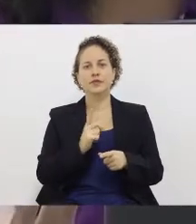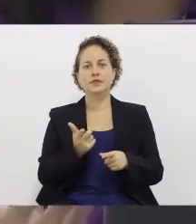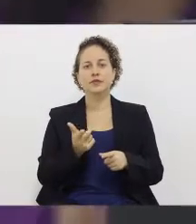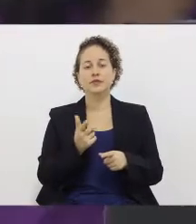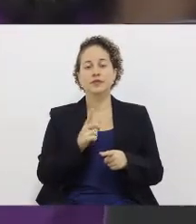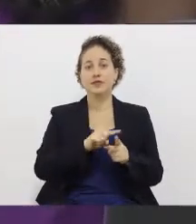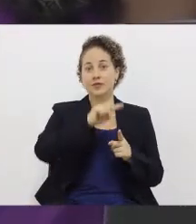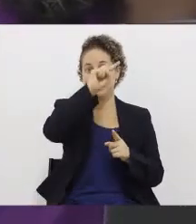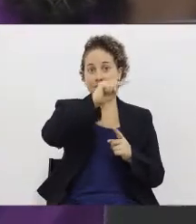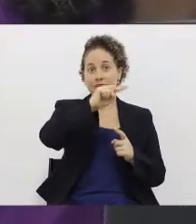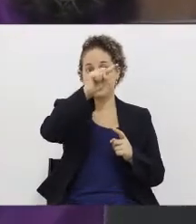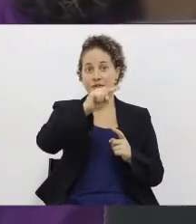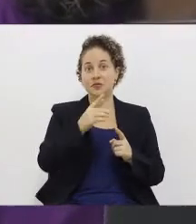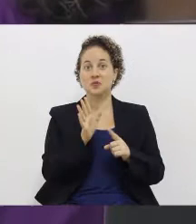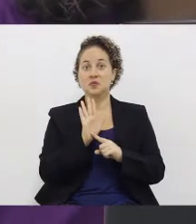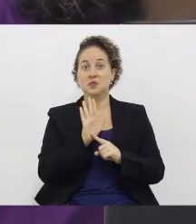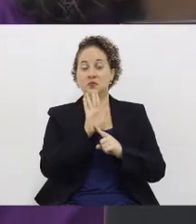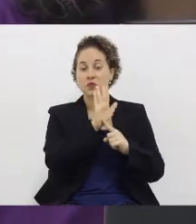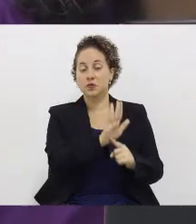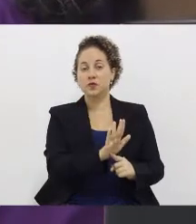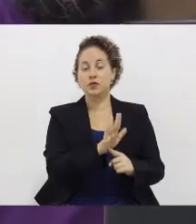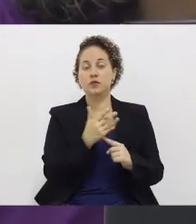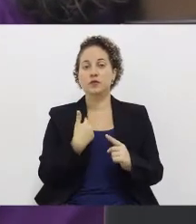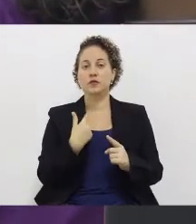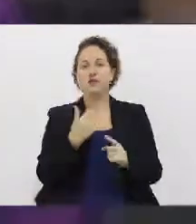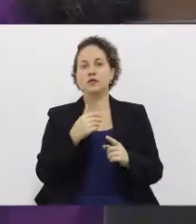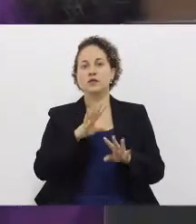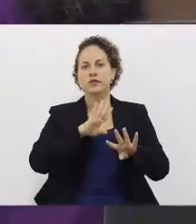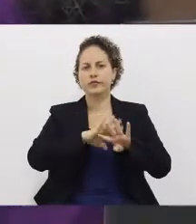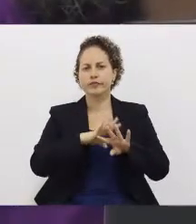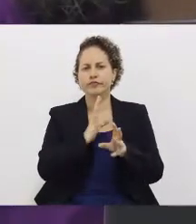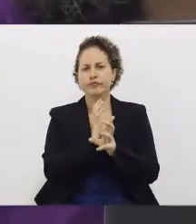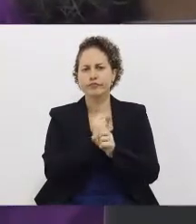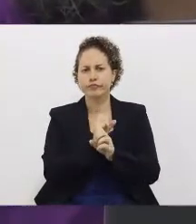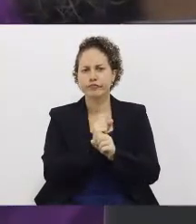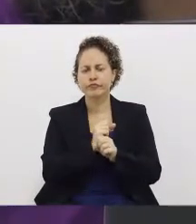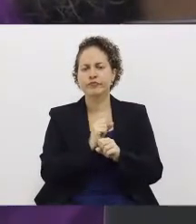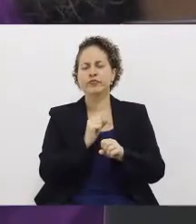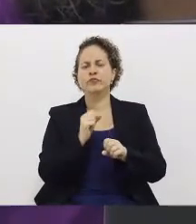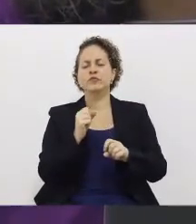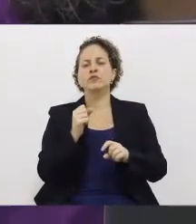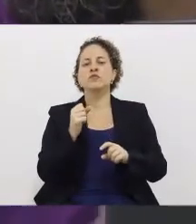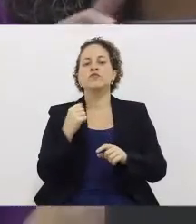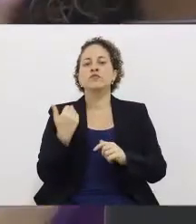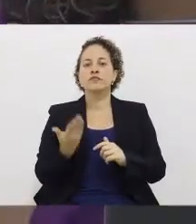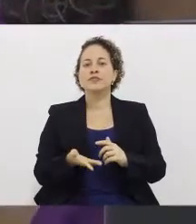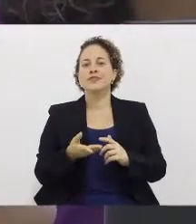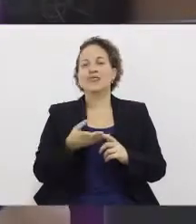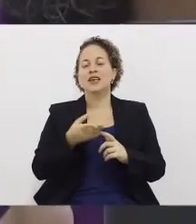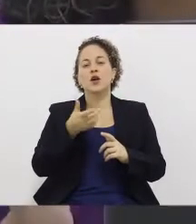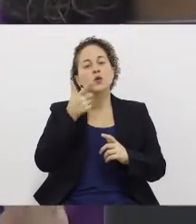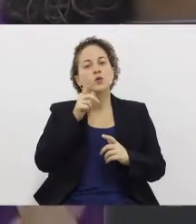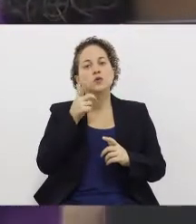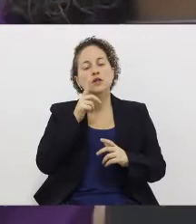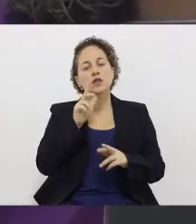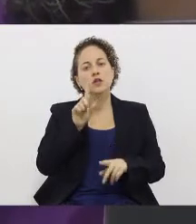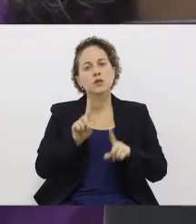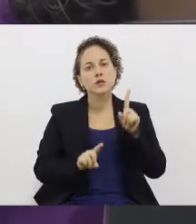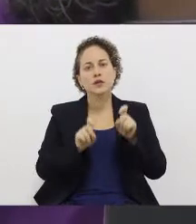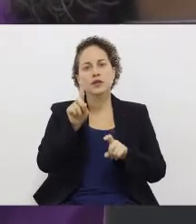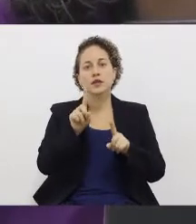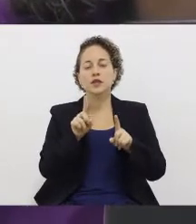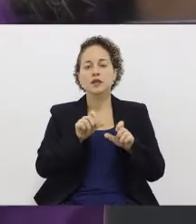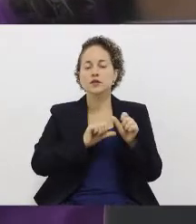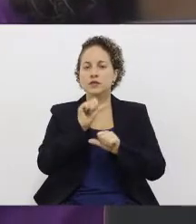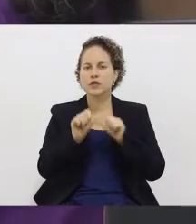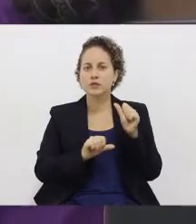gráfico demonstra é que é necessário que sejam feitos cálculos de estoque e de segurança de forma a garantir um percentual de variação que seja definido